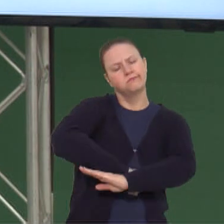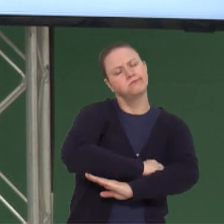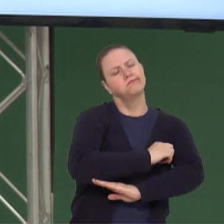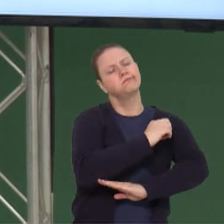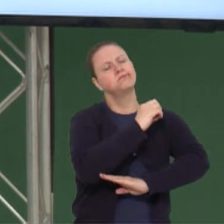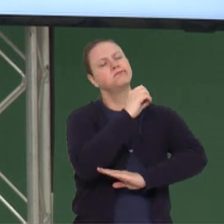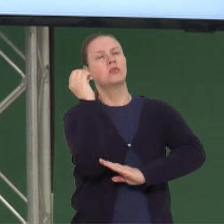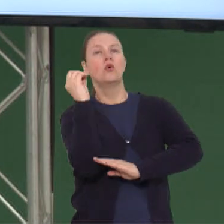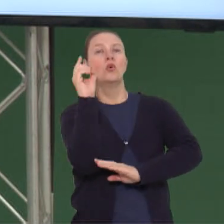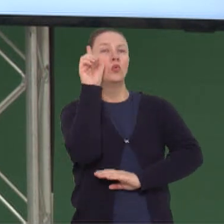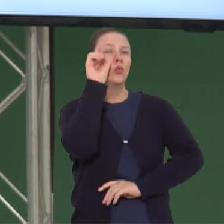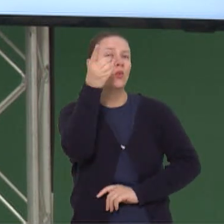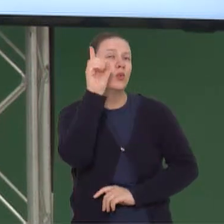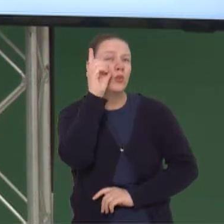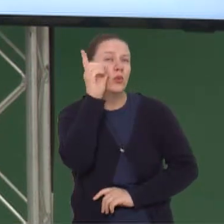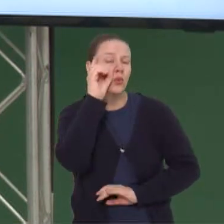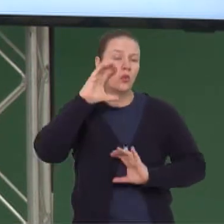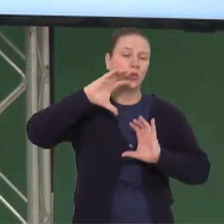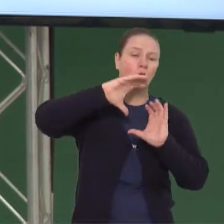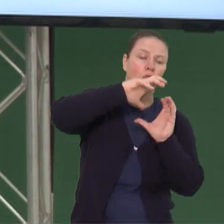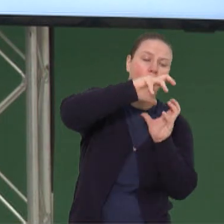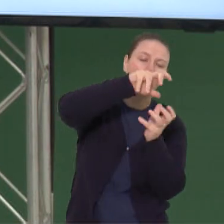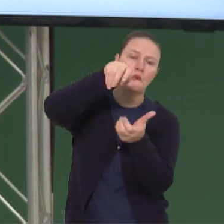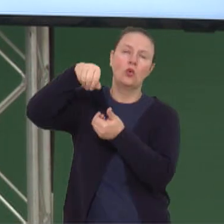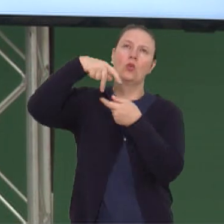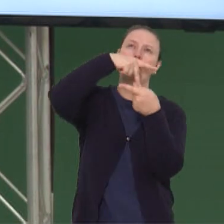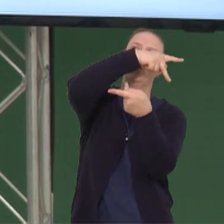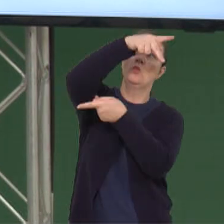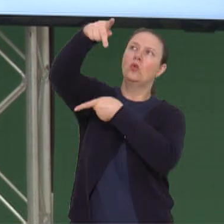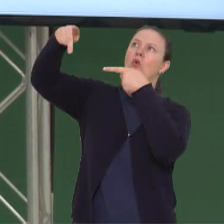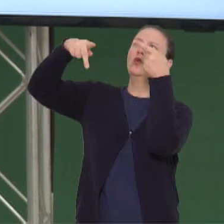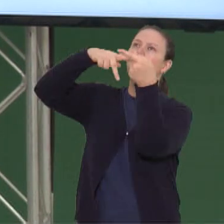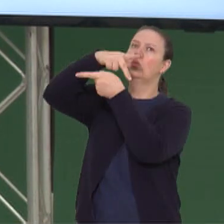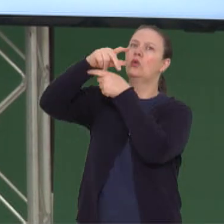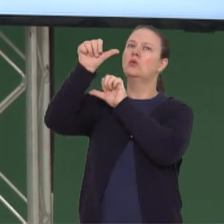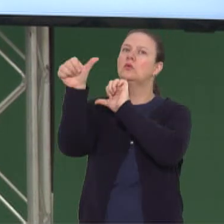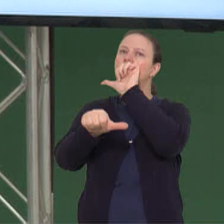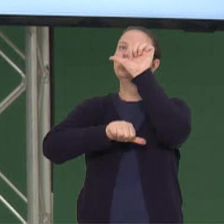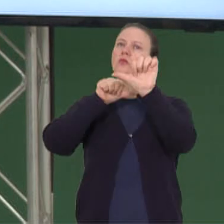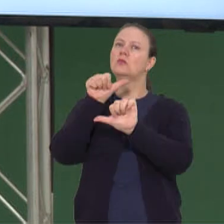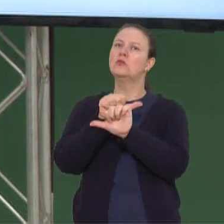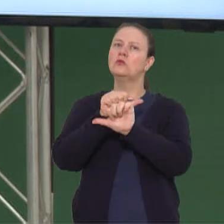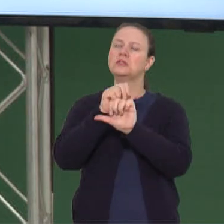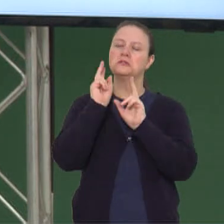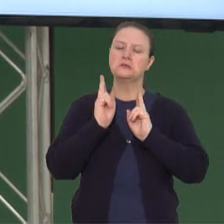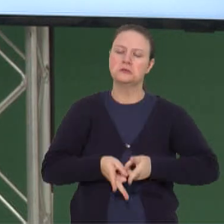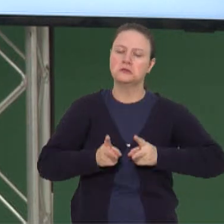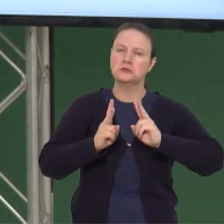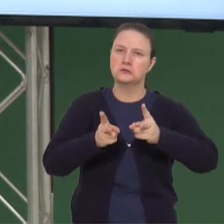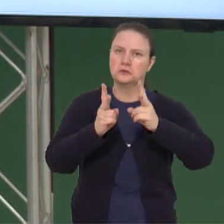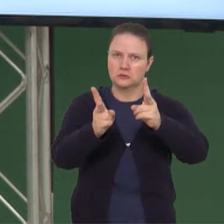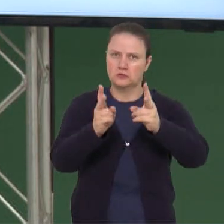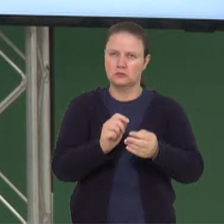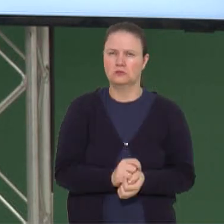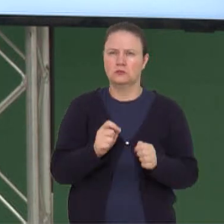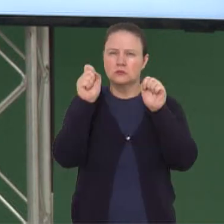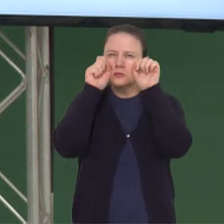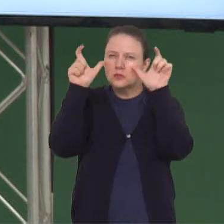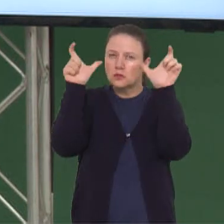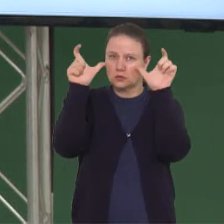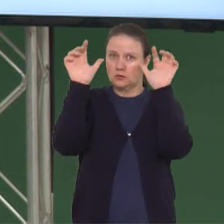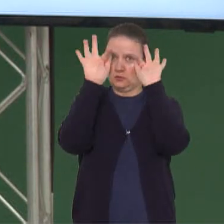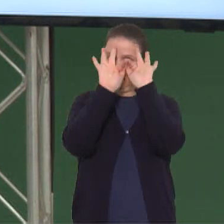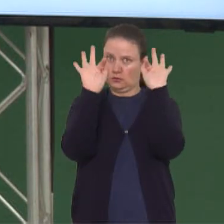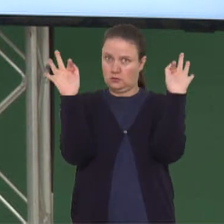o universo muda e transforma-se infinitamente a cada instante. Prestem atenção nessa frase aqui